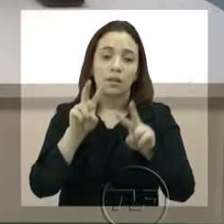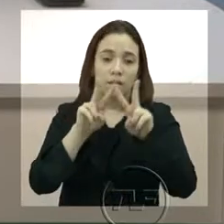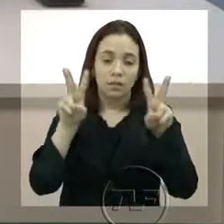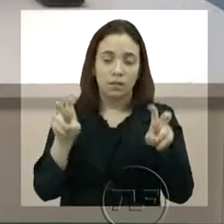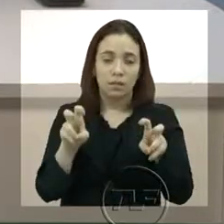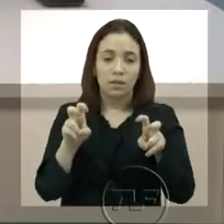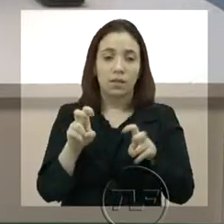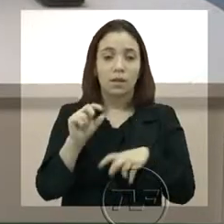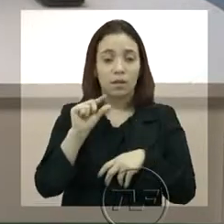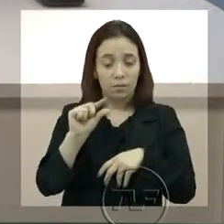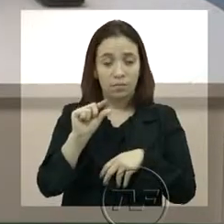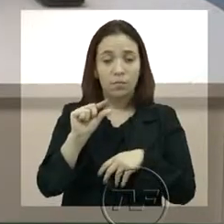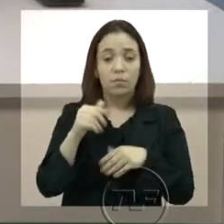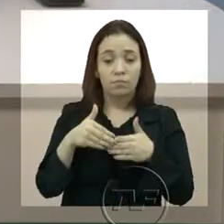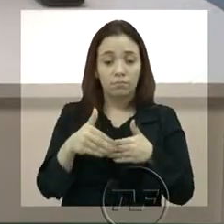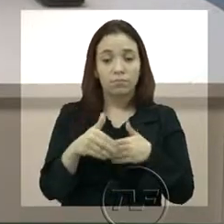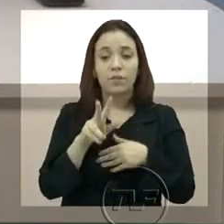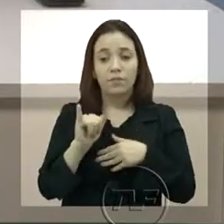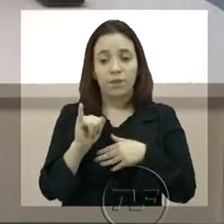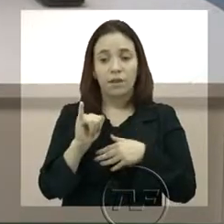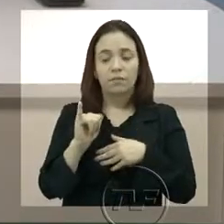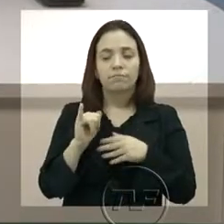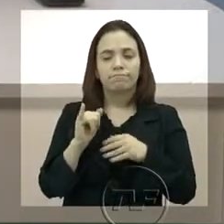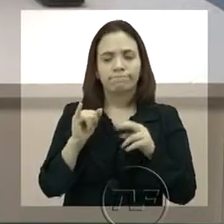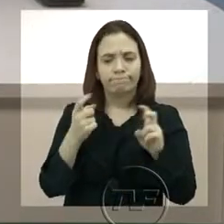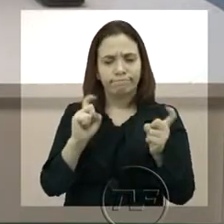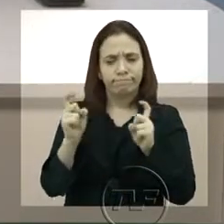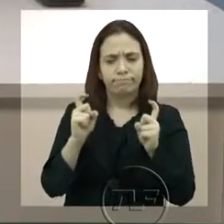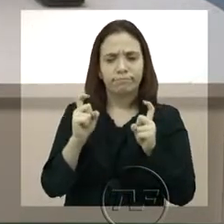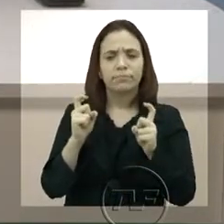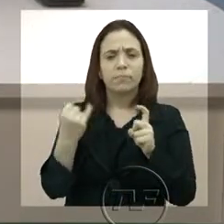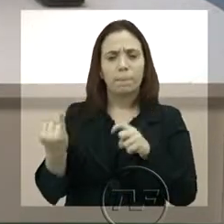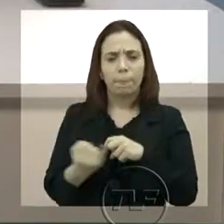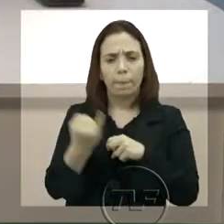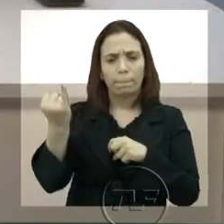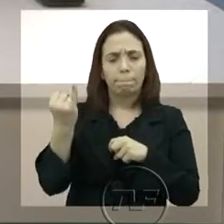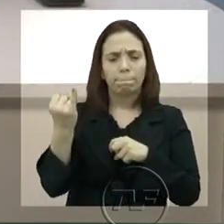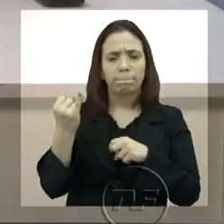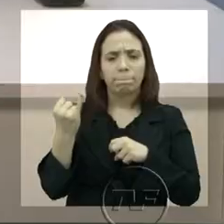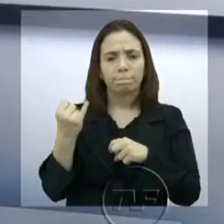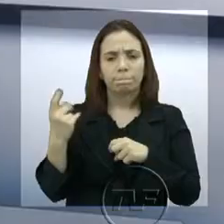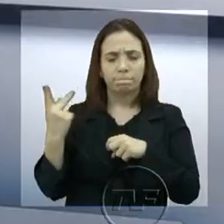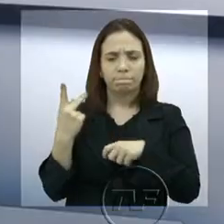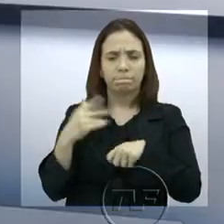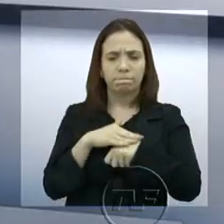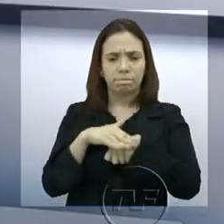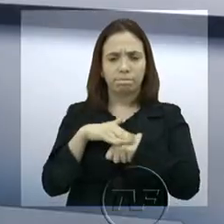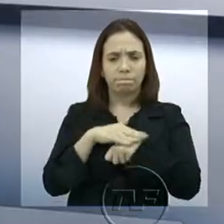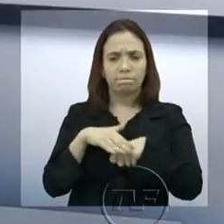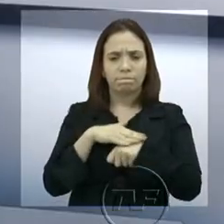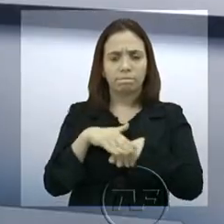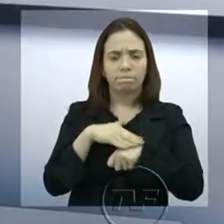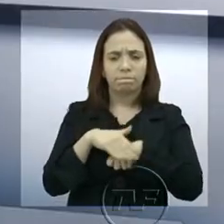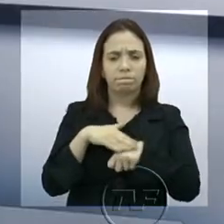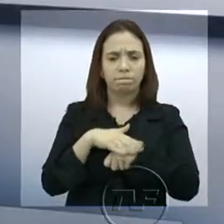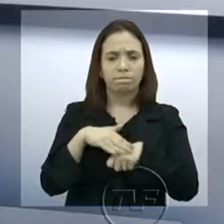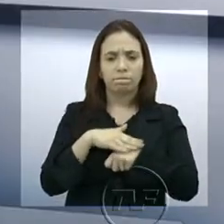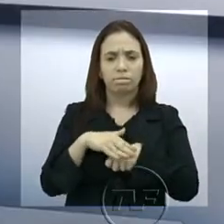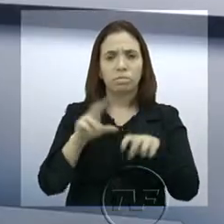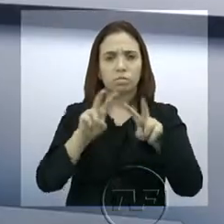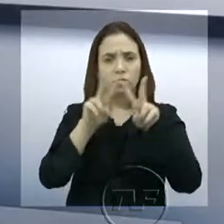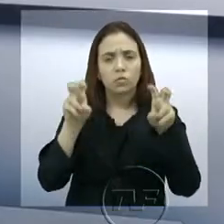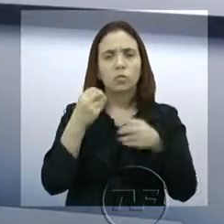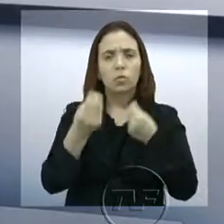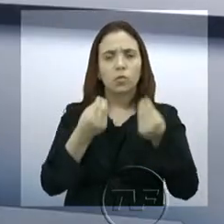quero daqui a pouco tratar com você, porque é um assunto importante. Sobre tudo que nós falamos, o efeito China no